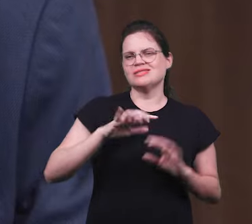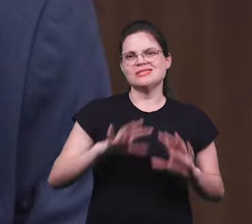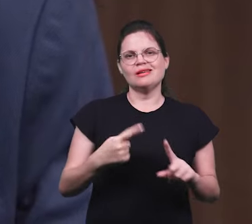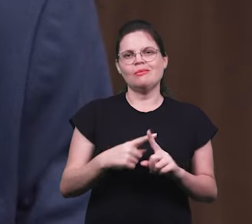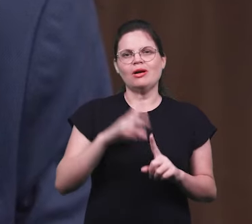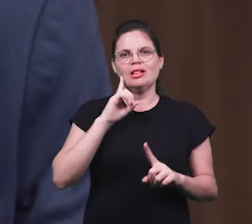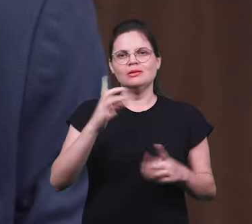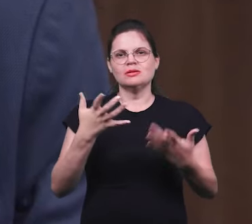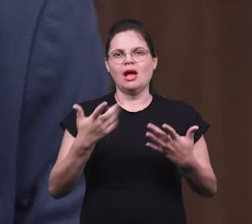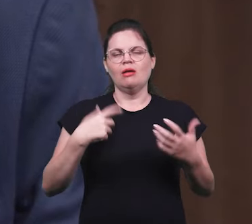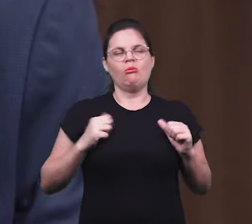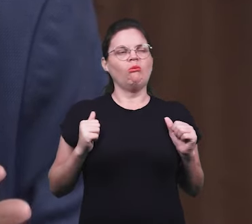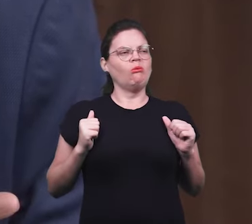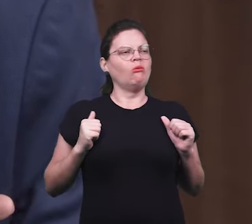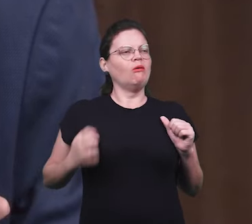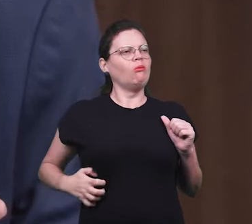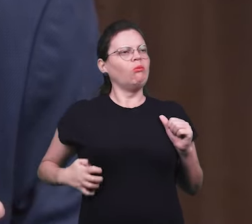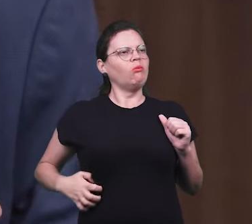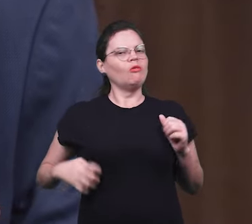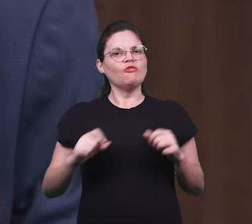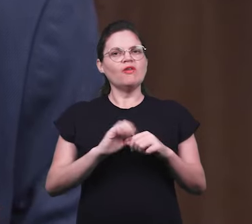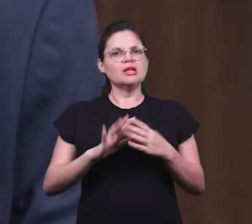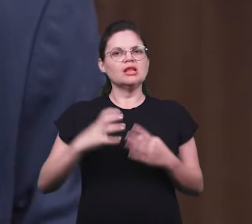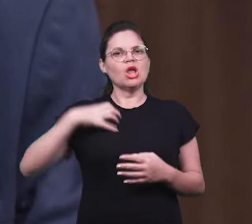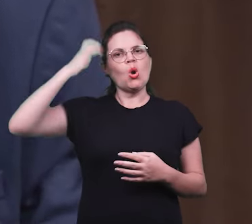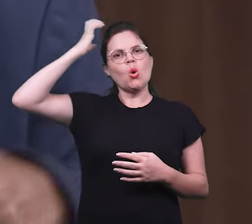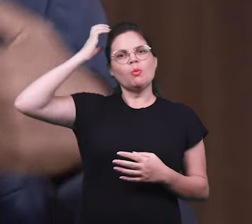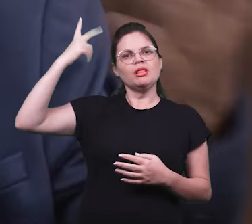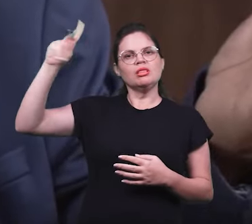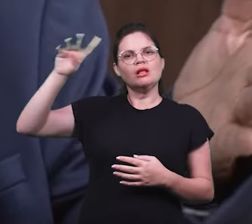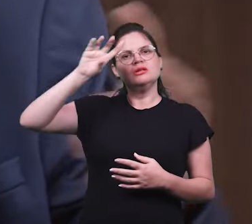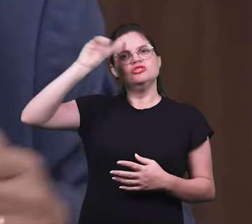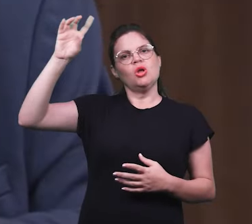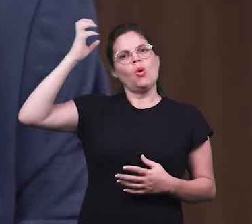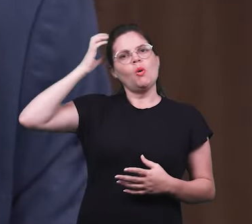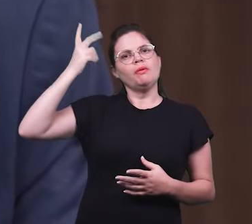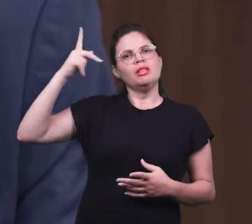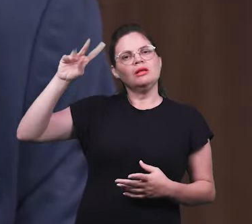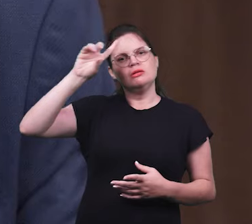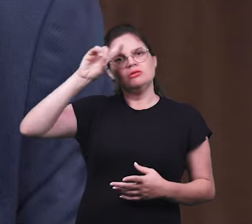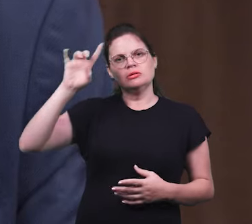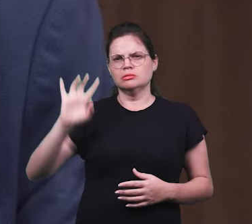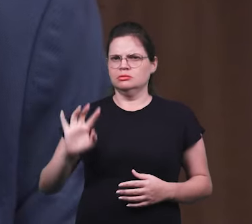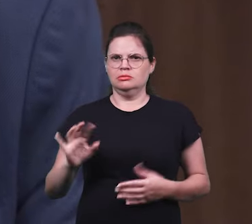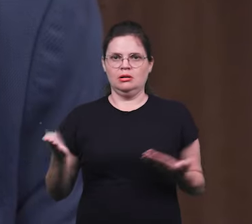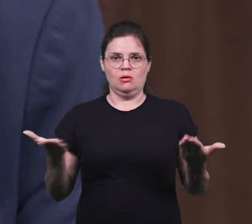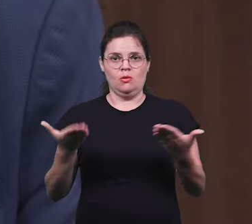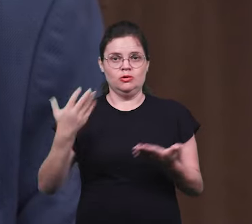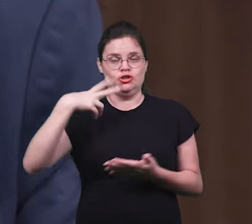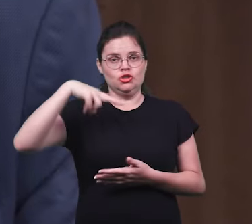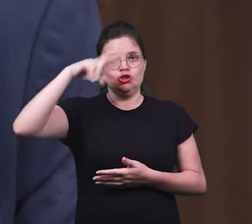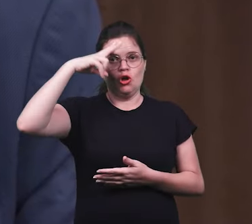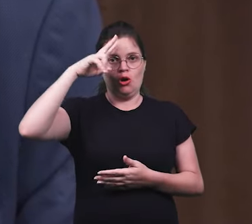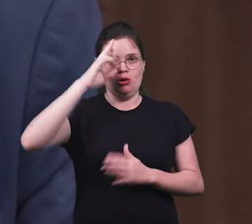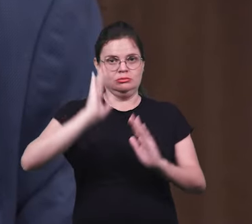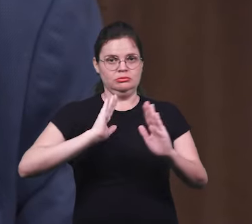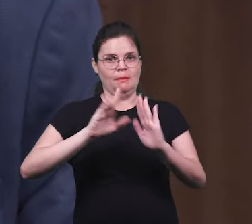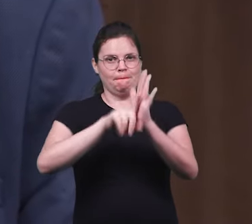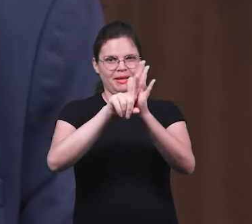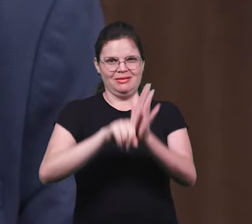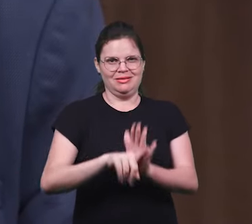quis, o homem não move uma palha para fazer nada, né? E quer culpar Deus em tudo, né? Então hoje o estoicismo tem muito,